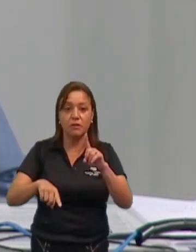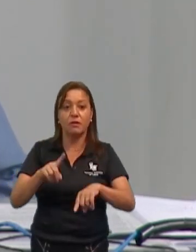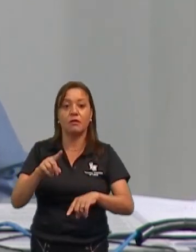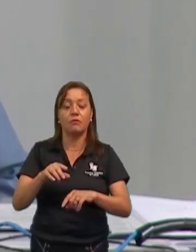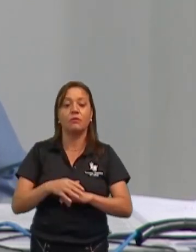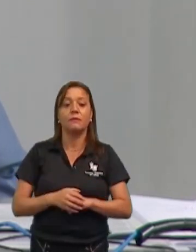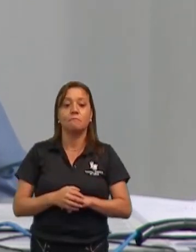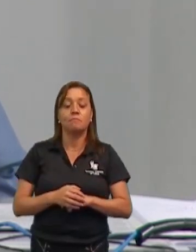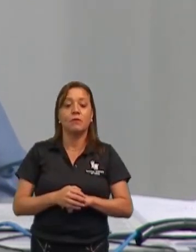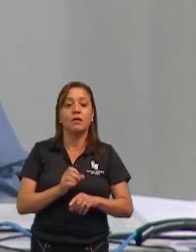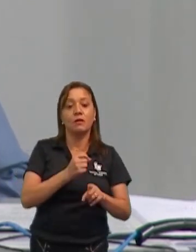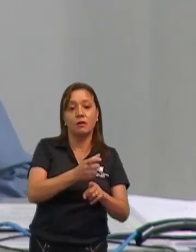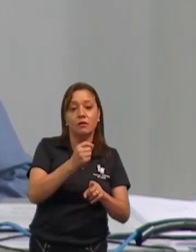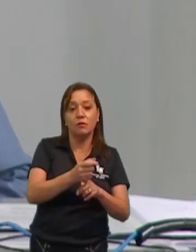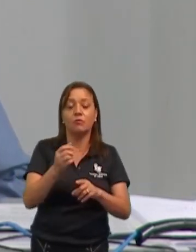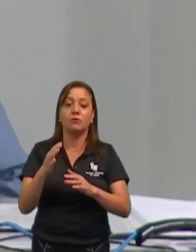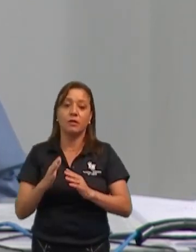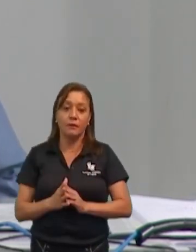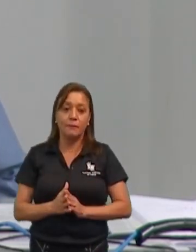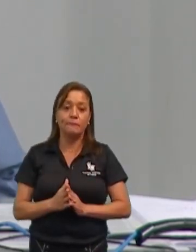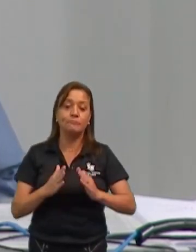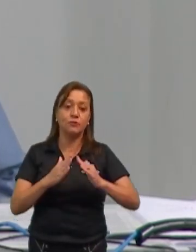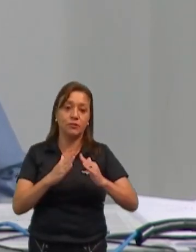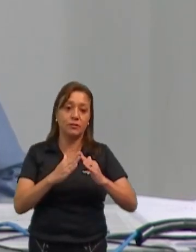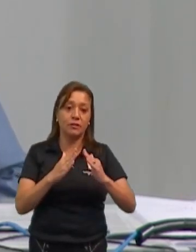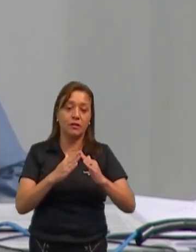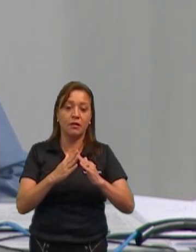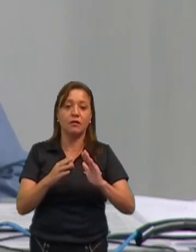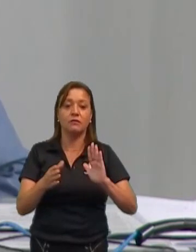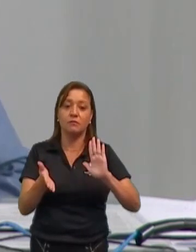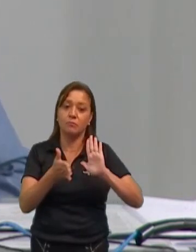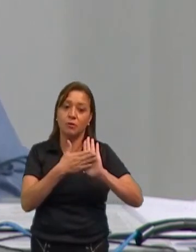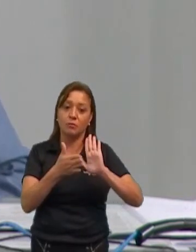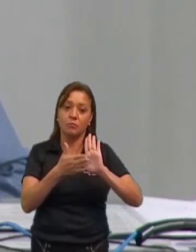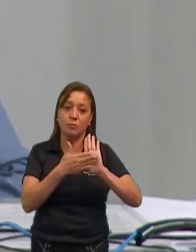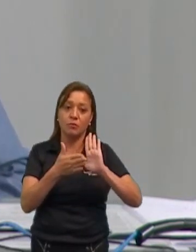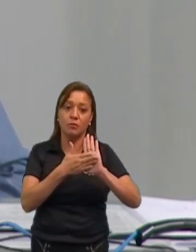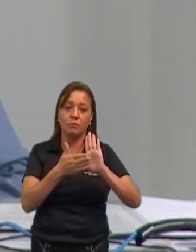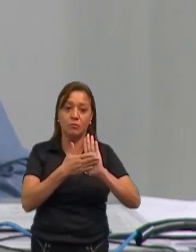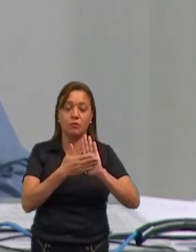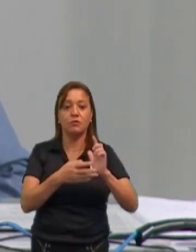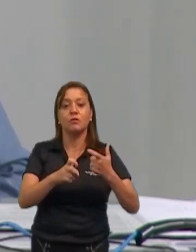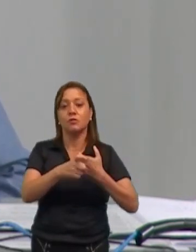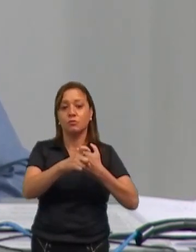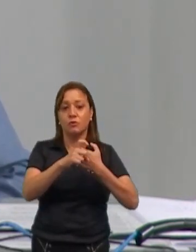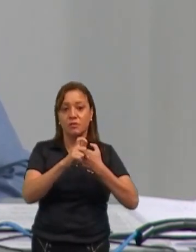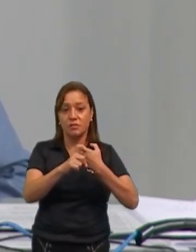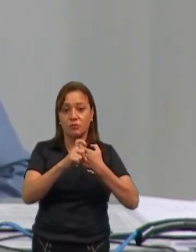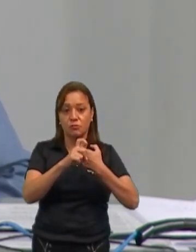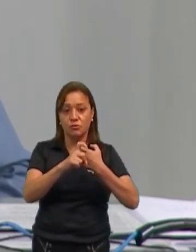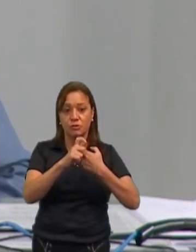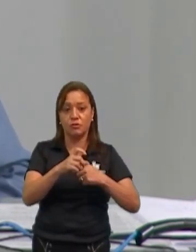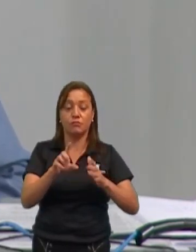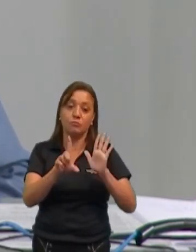providências. Proposição, mensagem do Executivo, projeto de lei